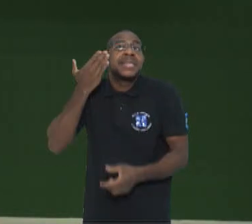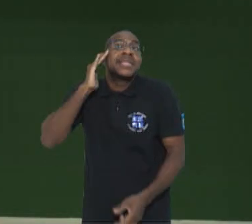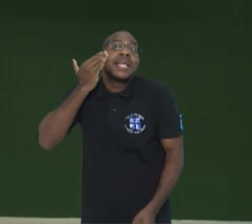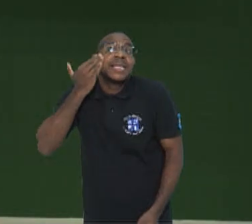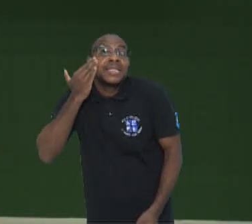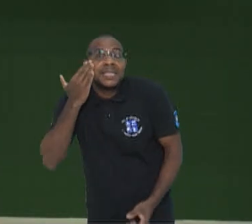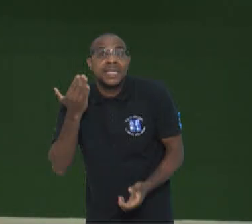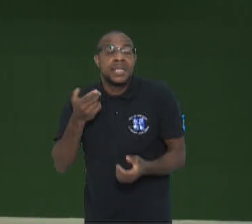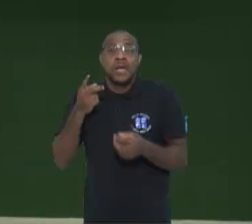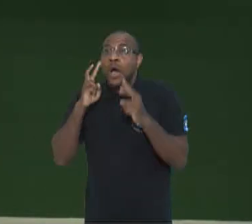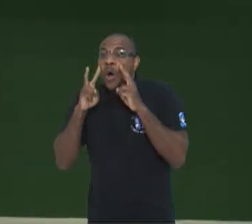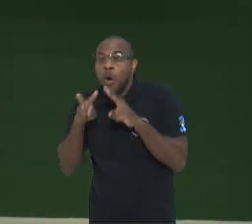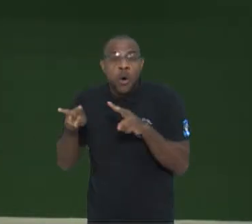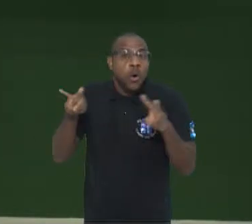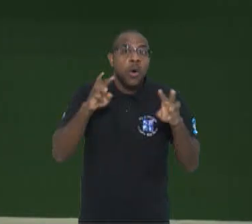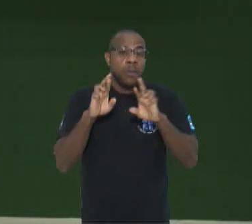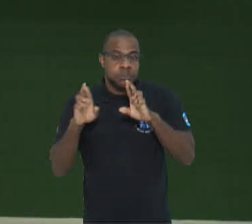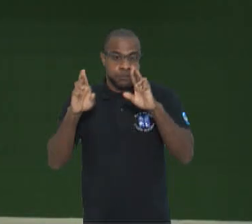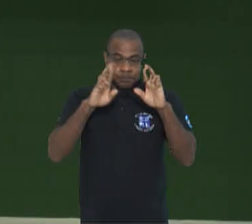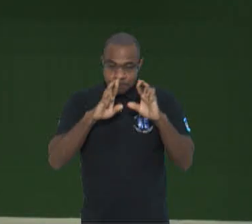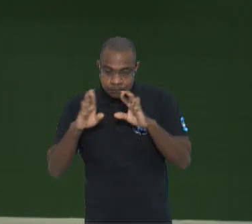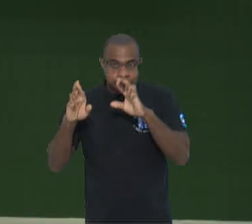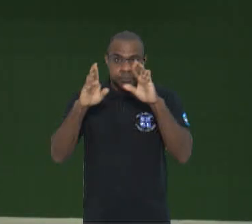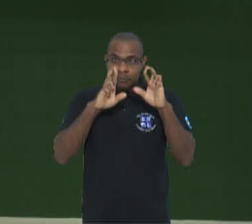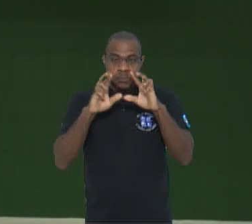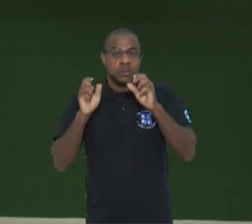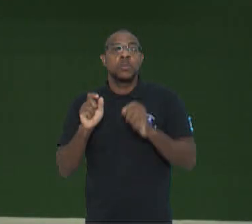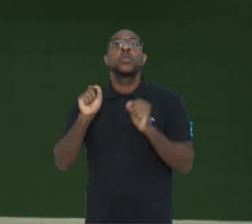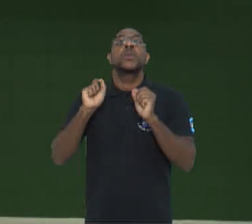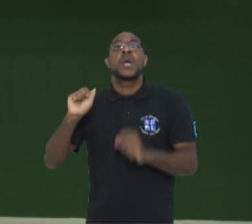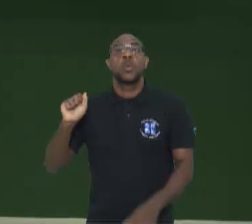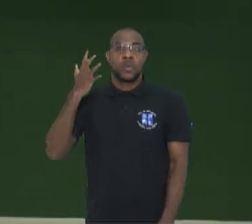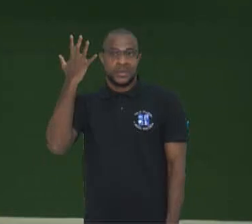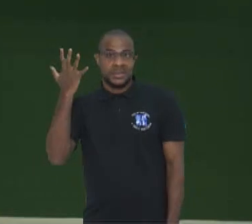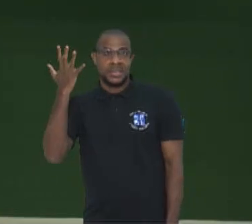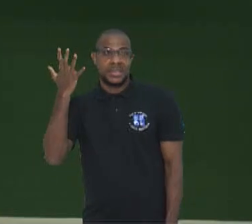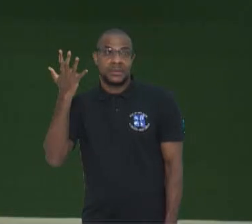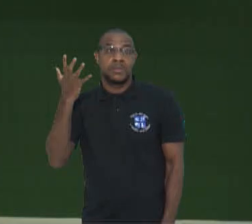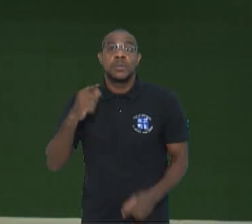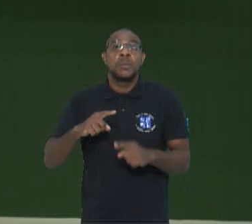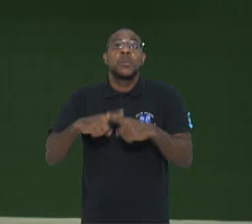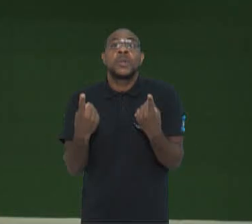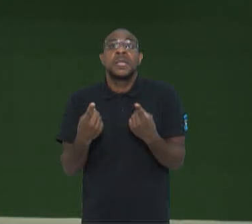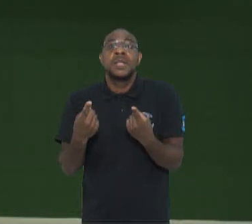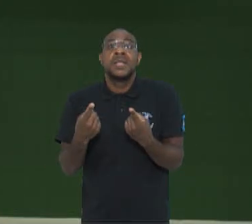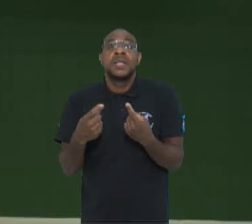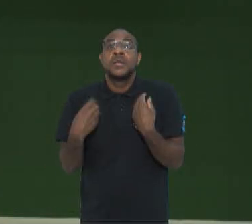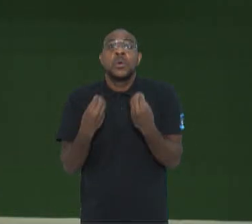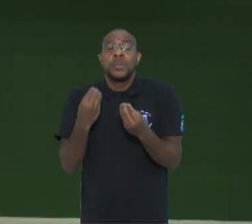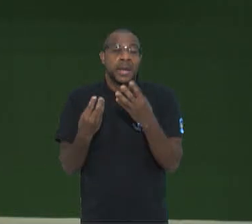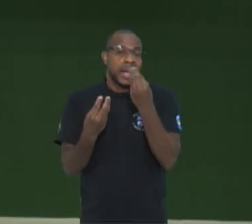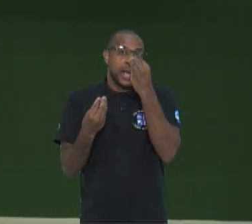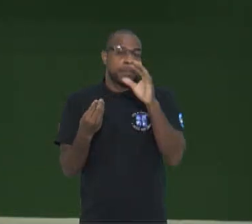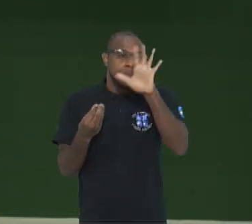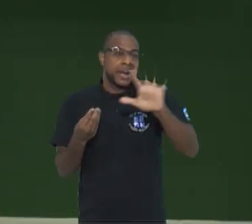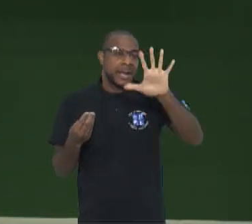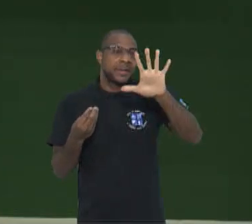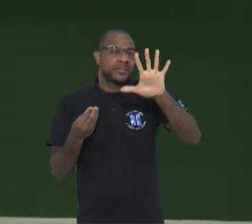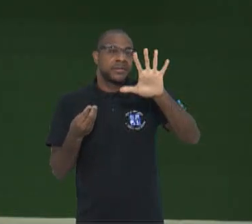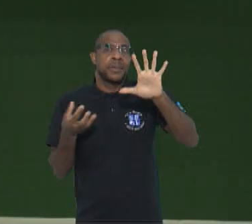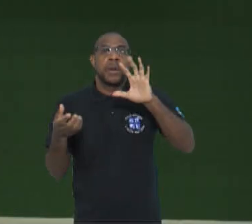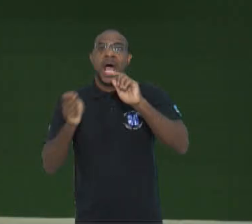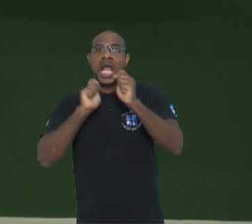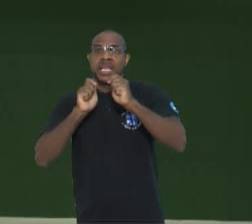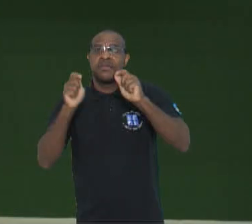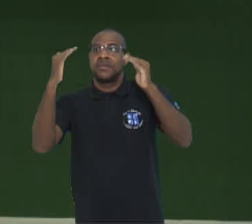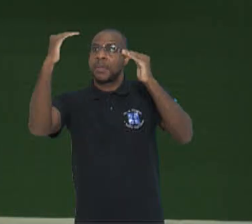das coisas, eu tenho que estar sempre antenado com o que está acontecendo, porque senão a imagem não vai me fazer diferença, a manchete não vai